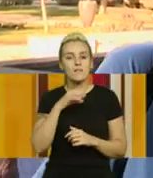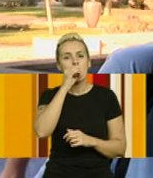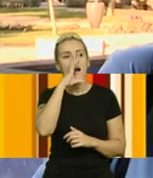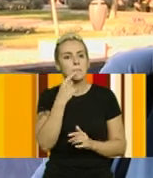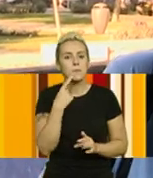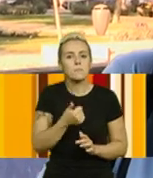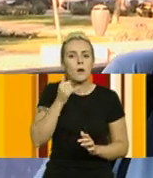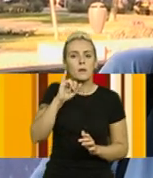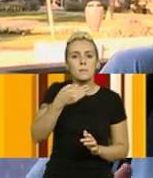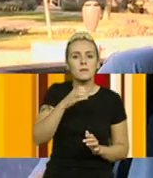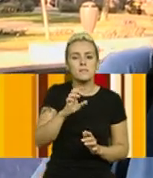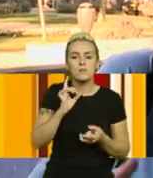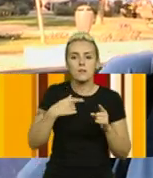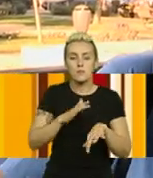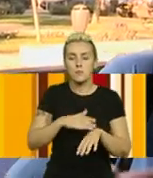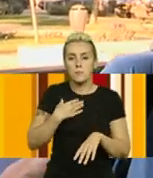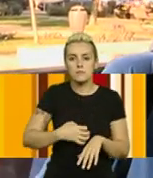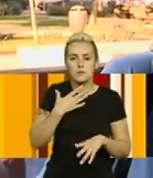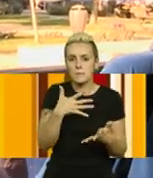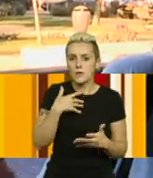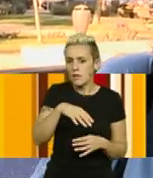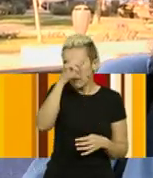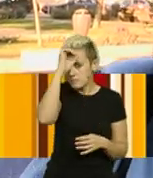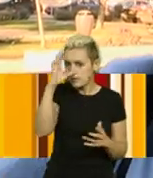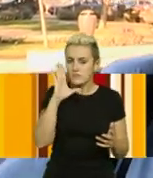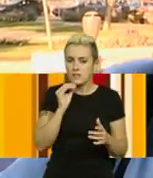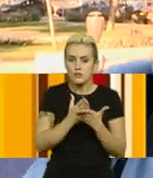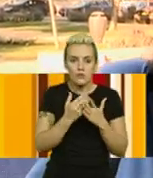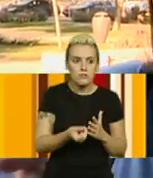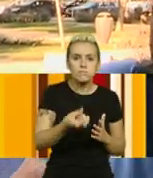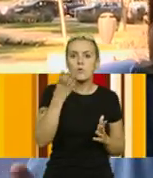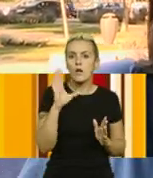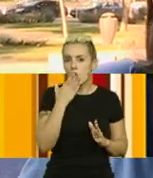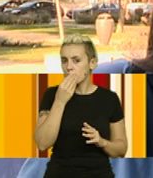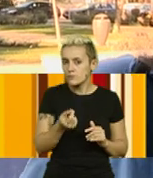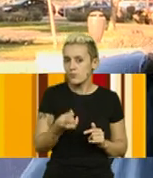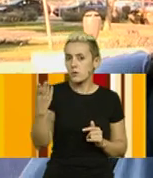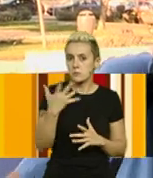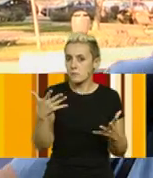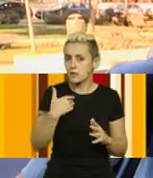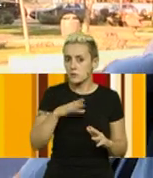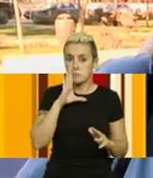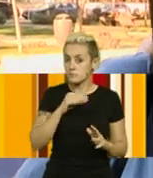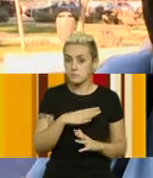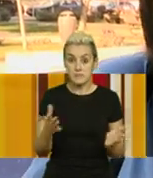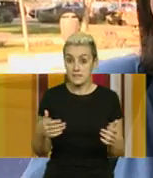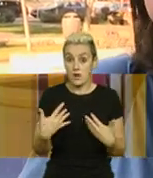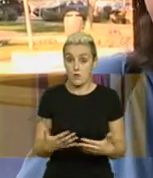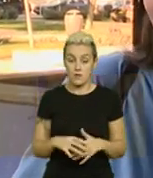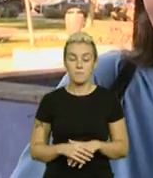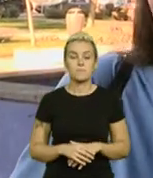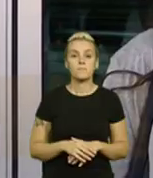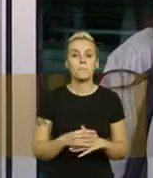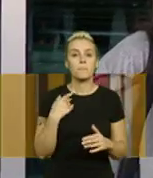mais uma edição do kerb perspicaz que as pessoas não têm noção da quantidade de escolas que envolvem do número da única e pc está